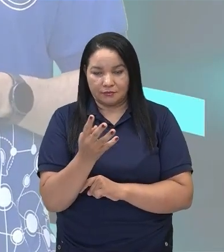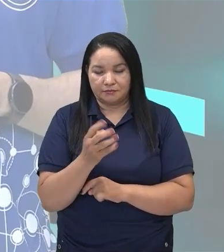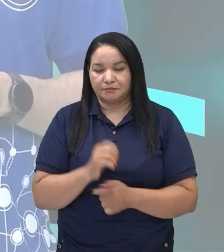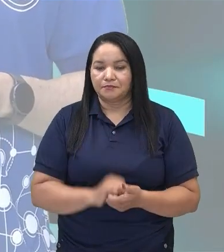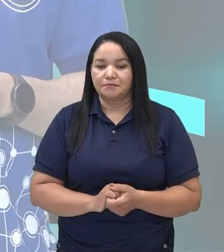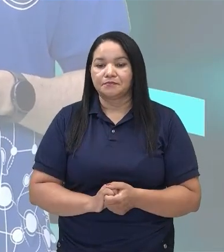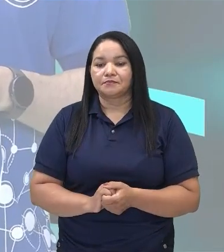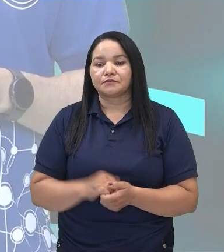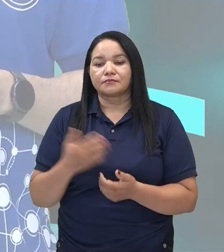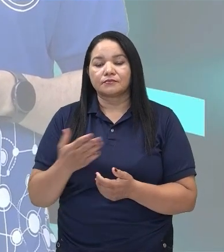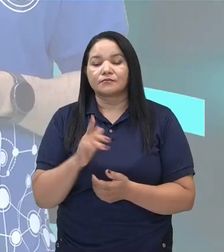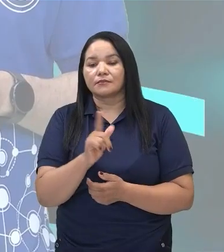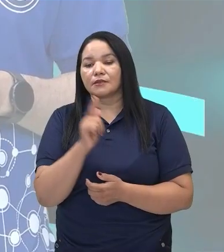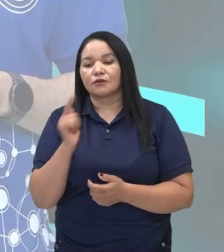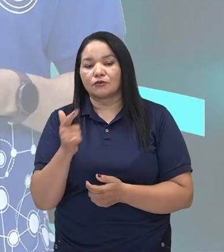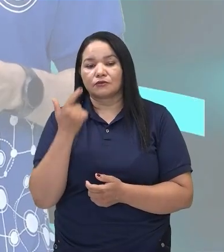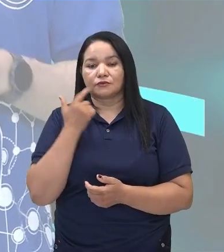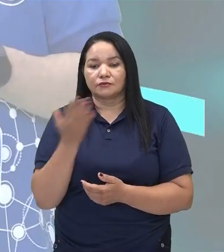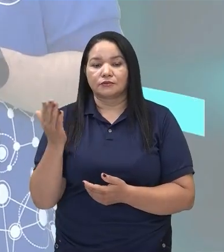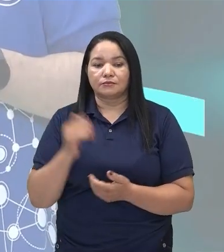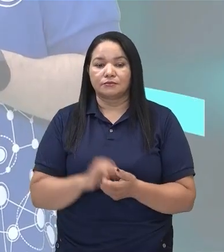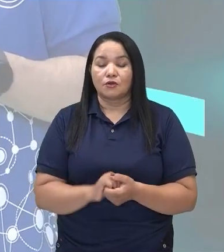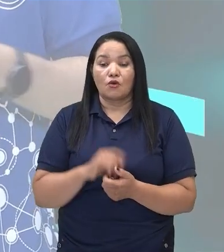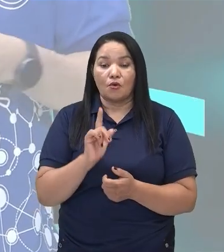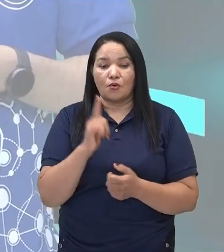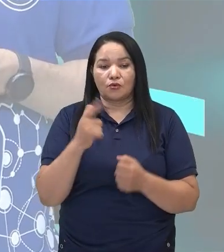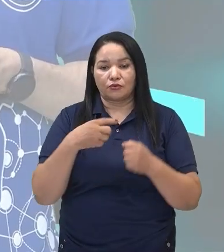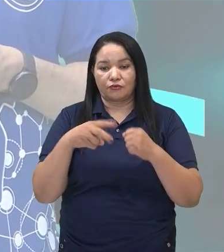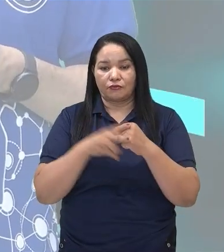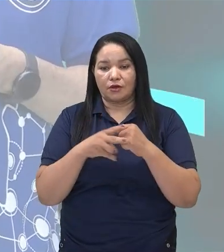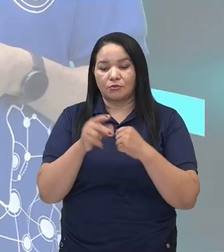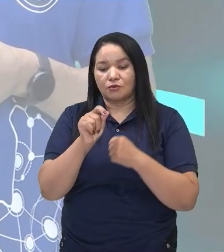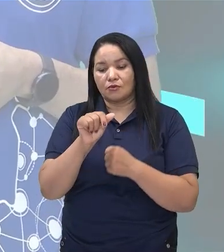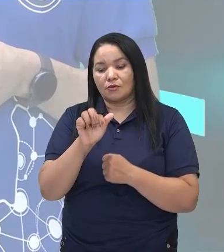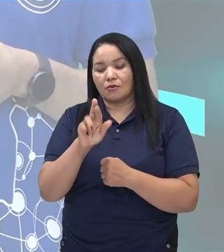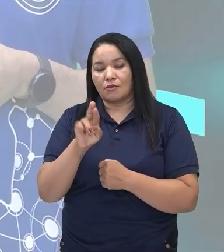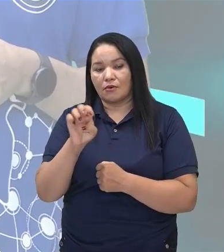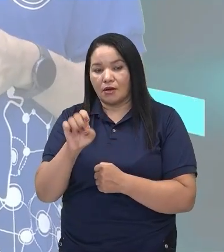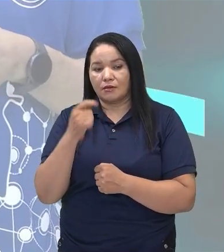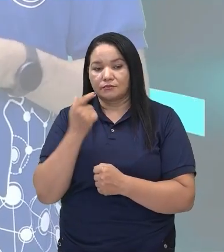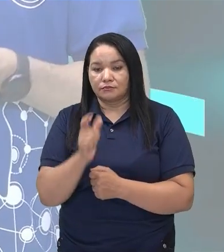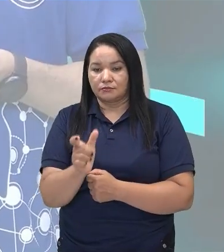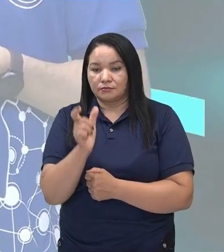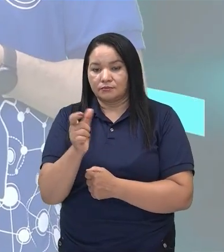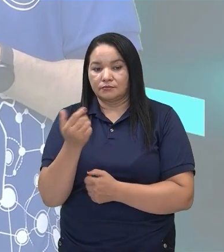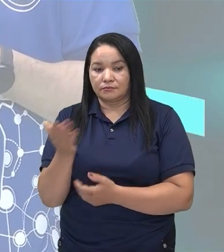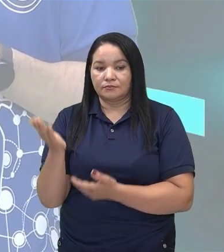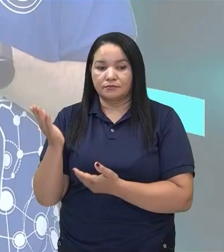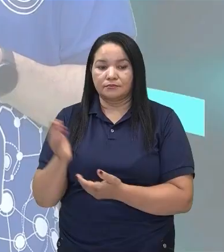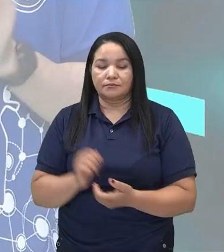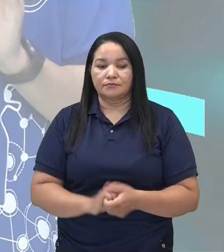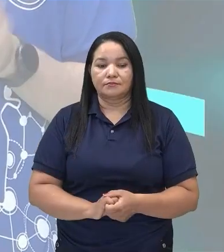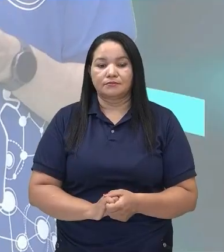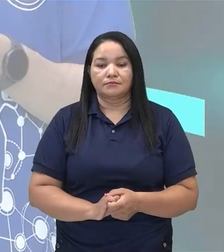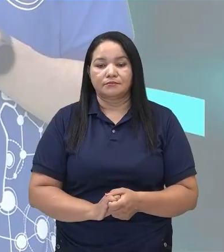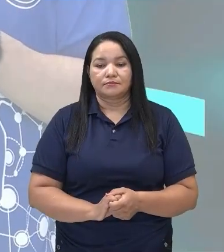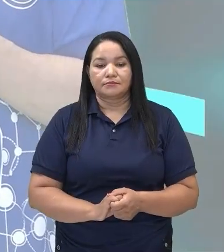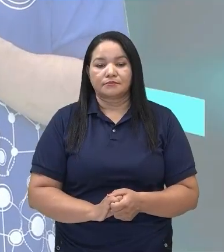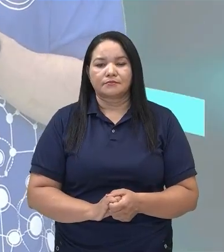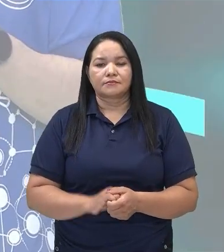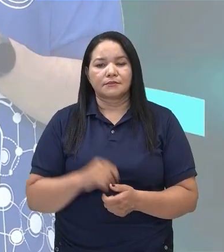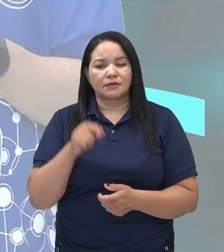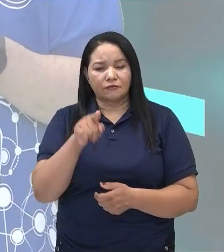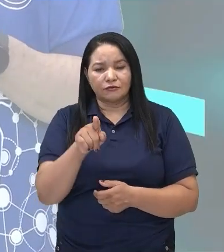vamos utilizar o are, né? Que é uma outra forma do verbo to be. Olha só. You are from Brazil. Você é